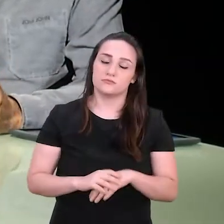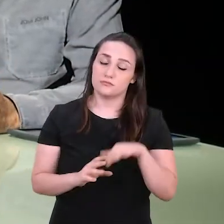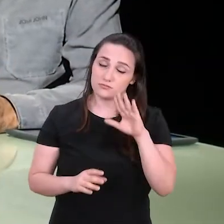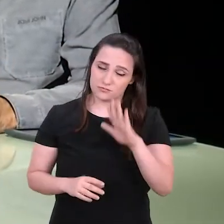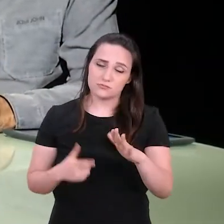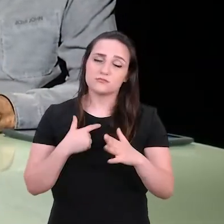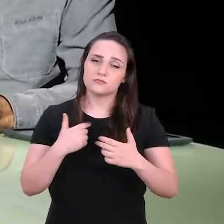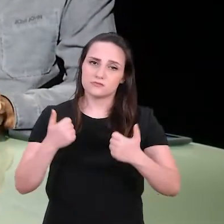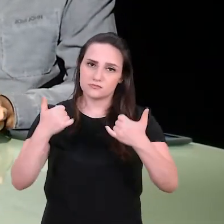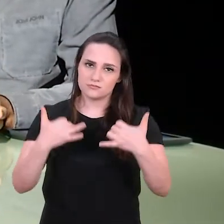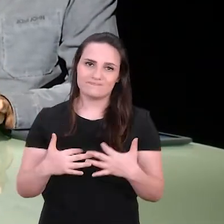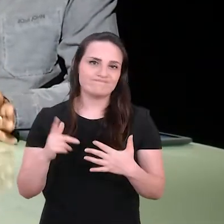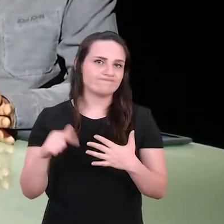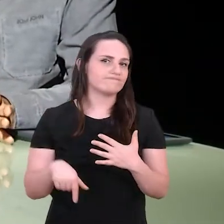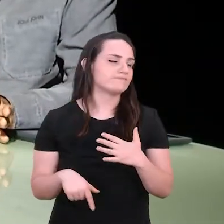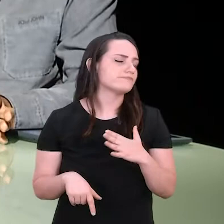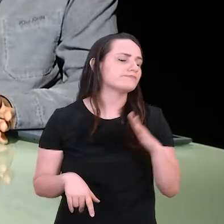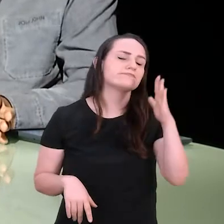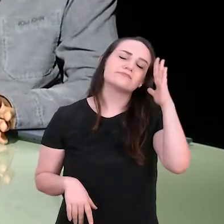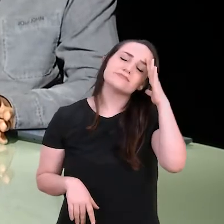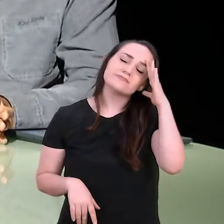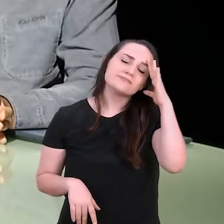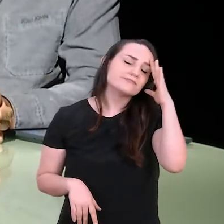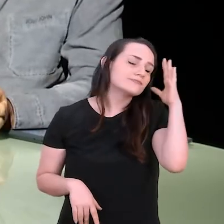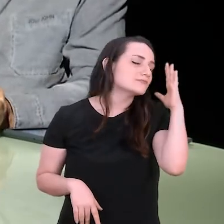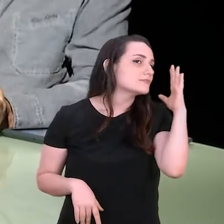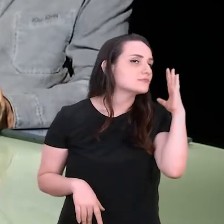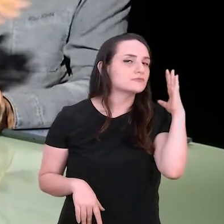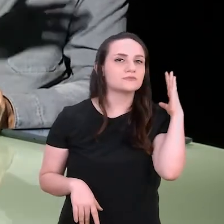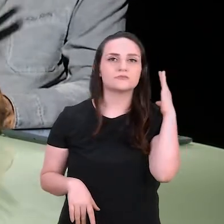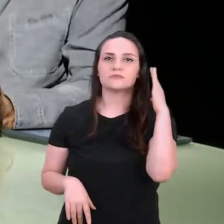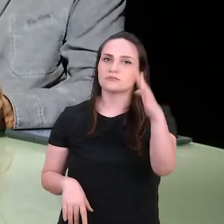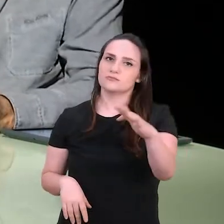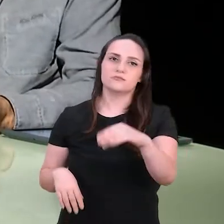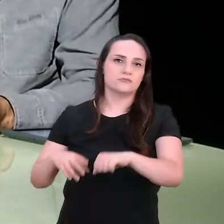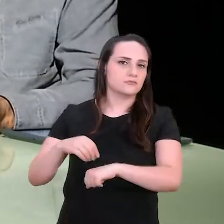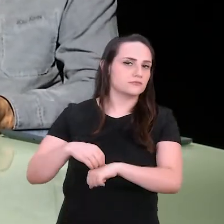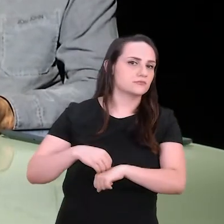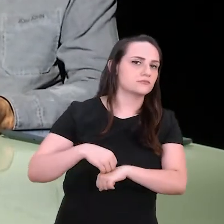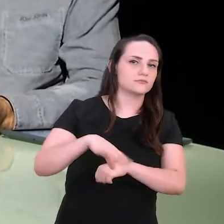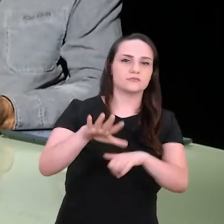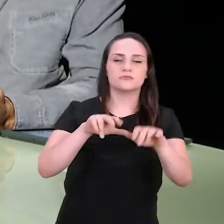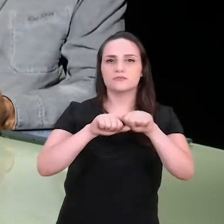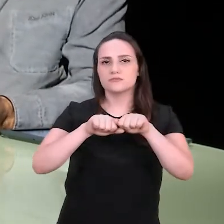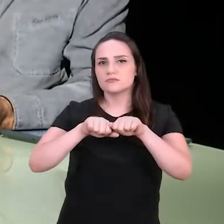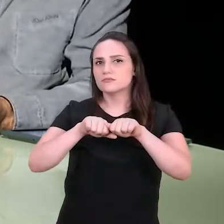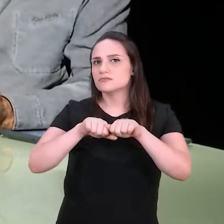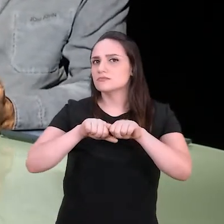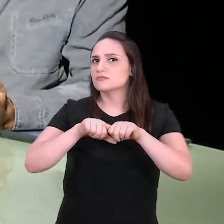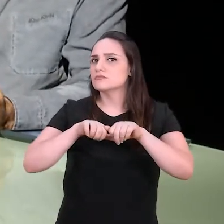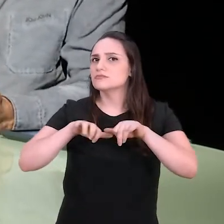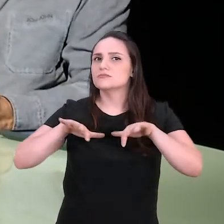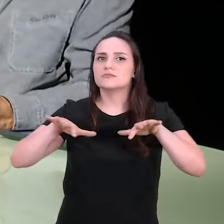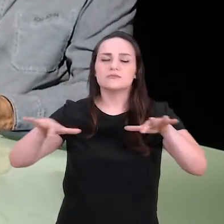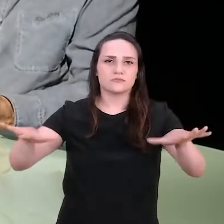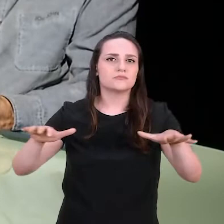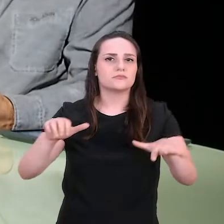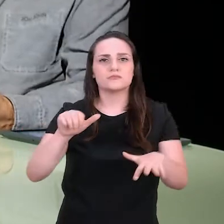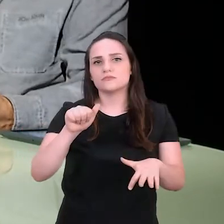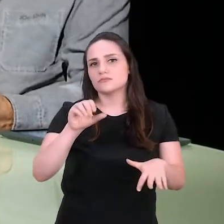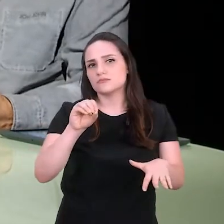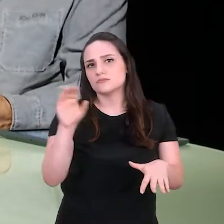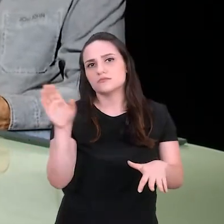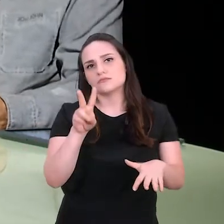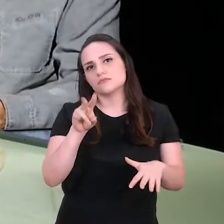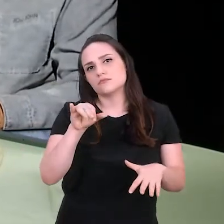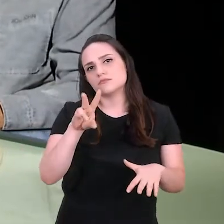aparece na pesquisa, no DNA da radiodifusão, né? E não só brasileira, mas internacional. Tudo começou ao vivo, né? A TV começa ao